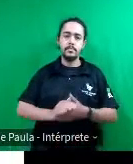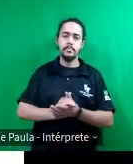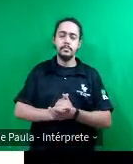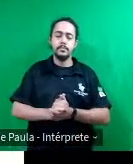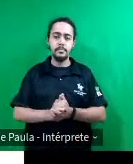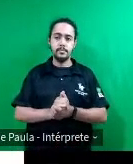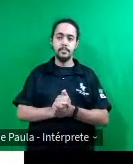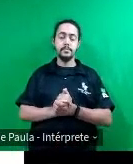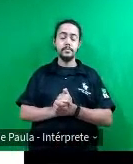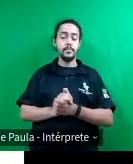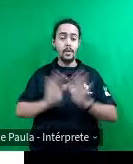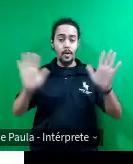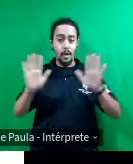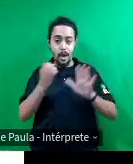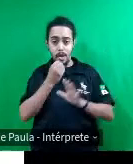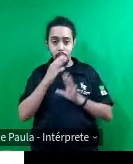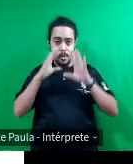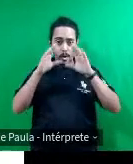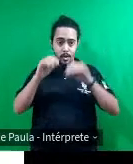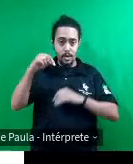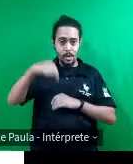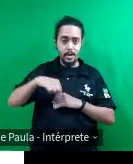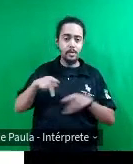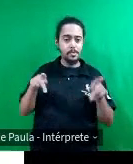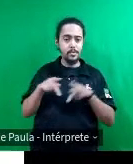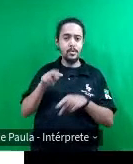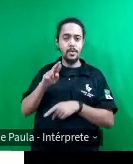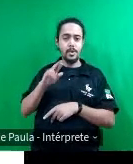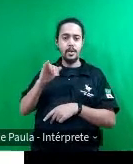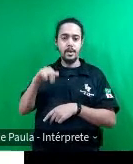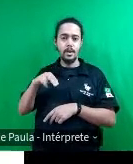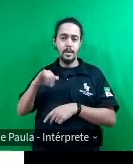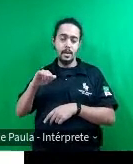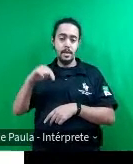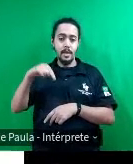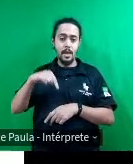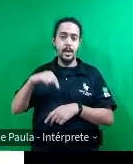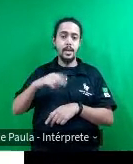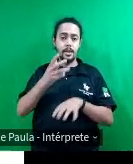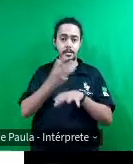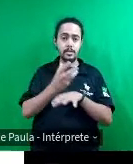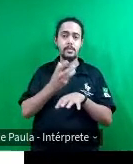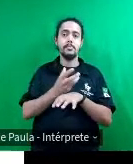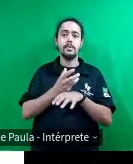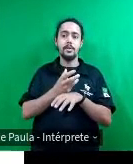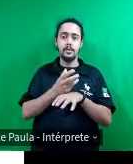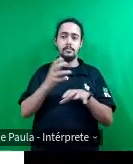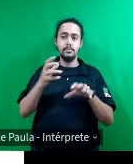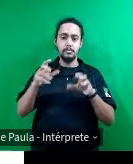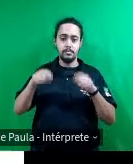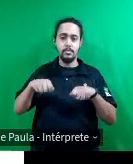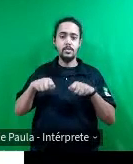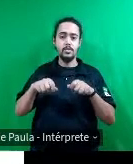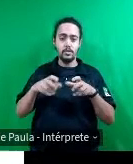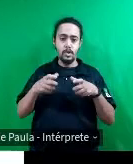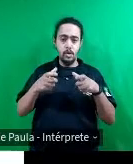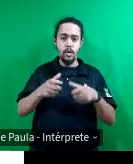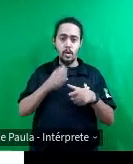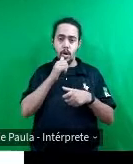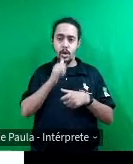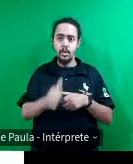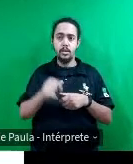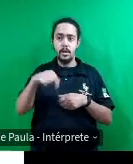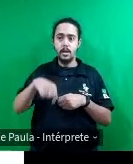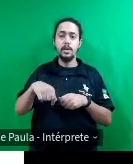Ok, senhores, muito boa noite. Aqui é o professor Riane, mais uma vez na disciplina de Circuito de Corrente Contínua, Instituto Federal Sudeste de Minas Gerais, aqui do campus de Juiz de Fora,